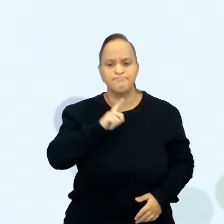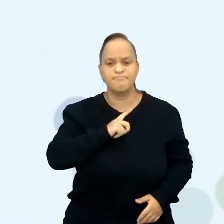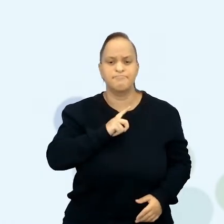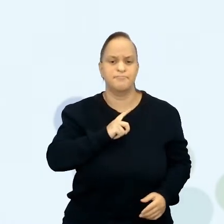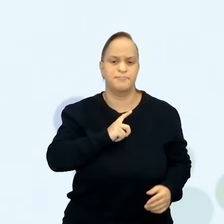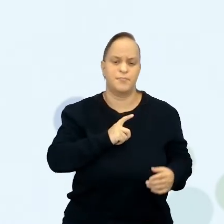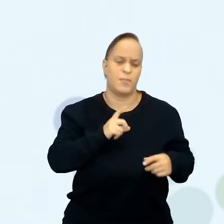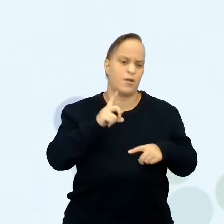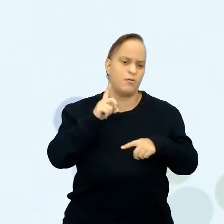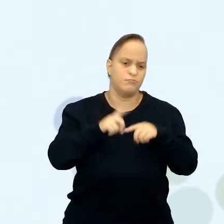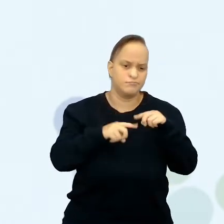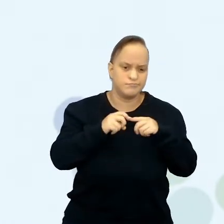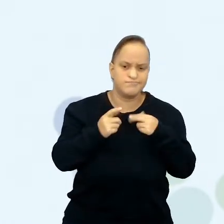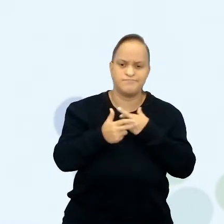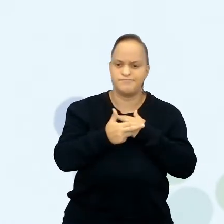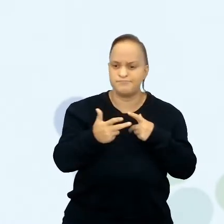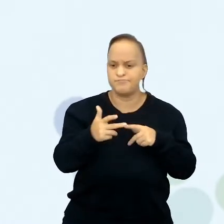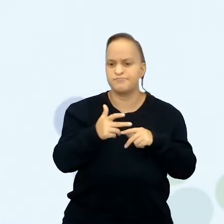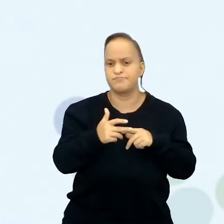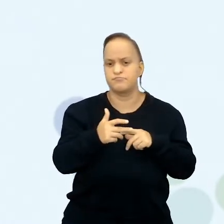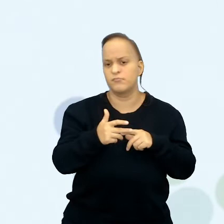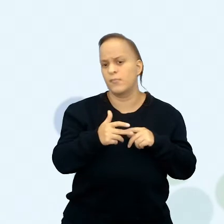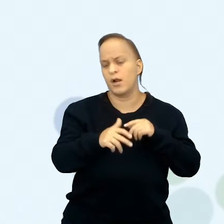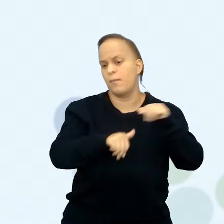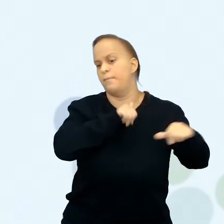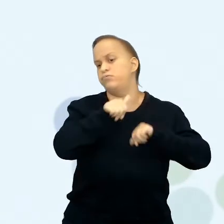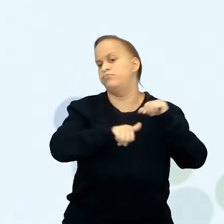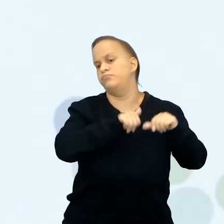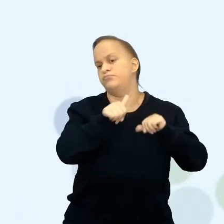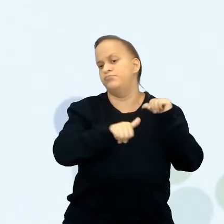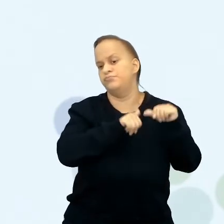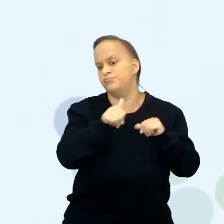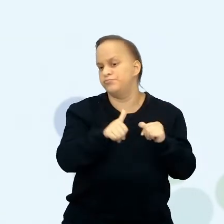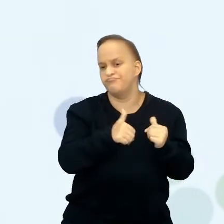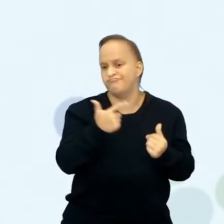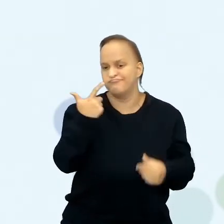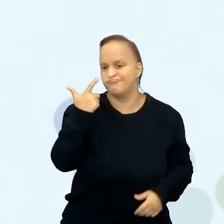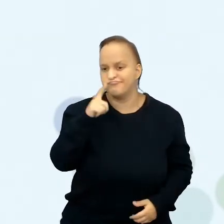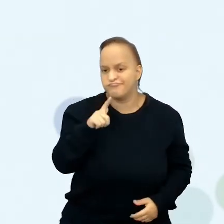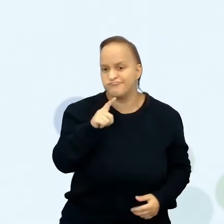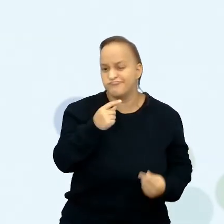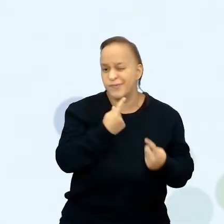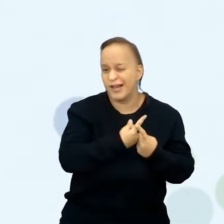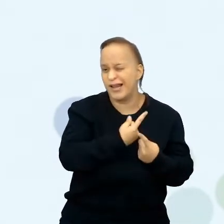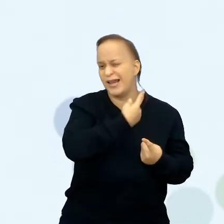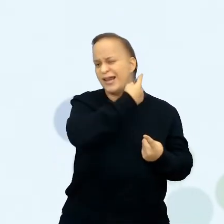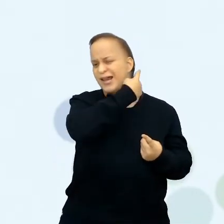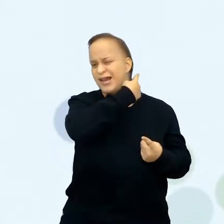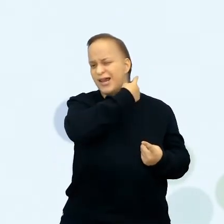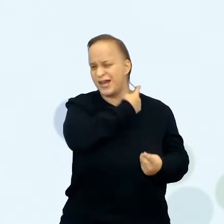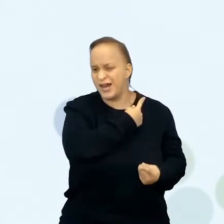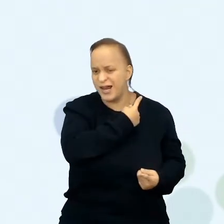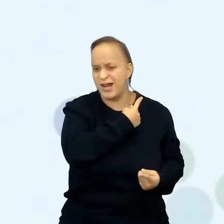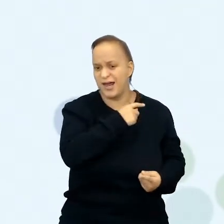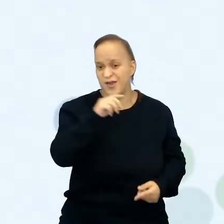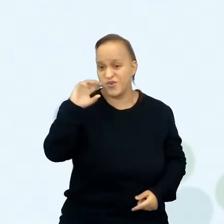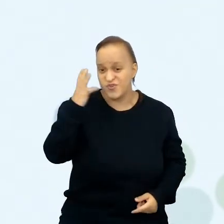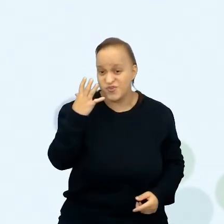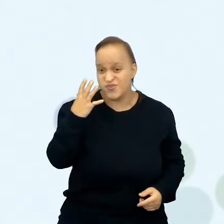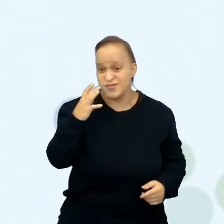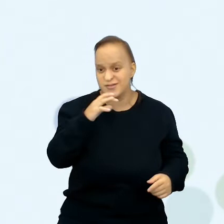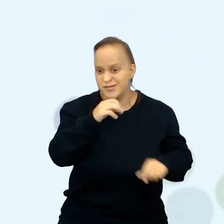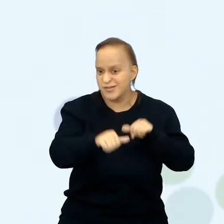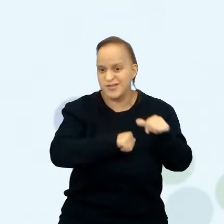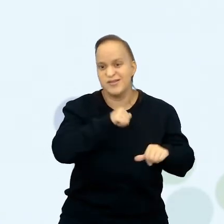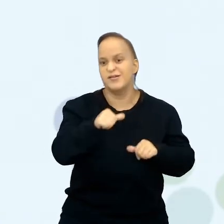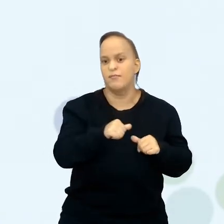exemplo, eu não posso mudar as coisas que já aconteceram. Eu não posso nascer em outro país. Eu não